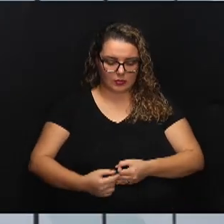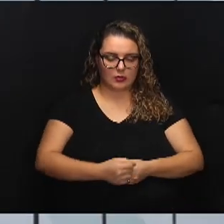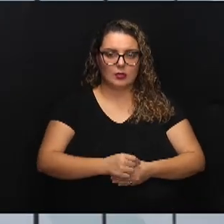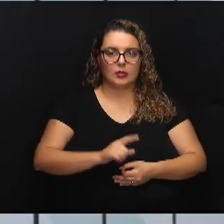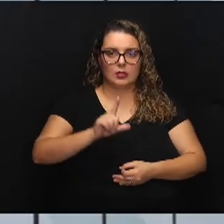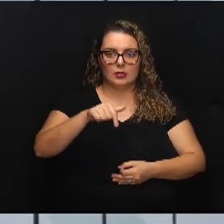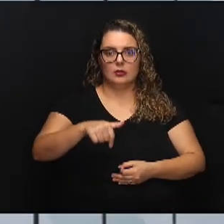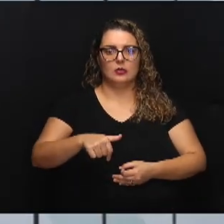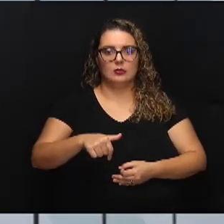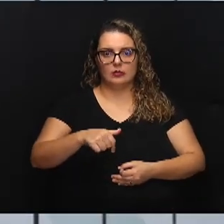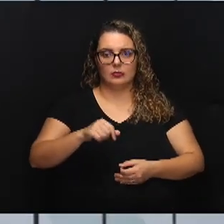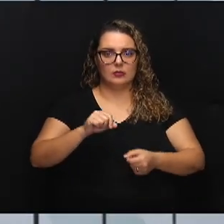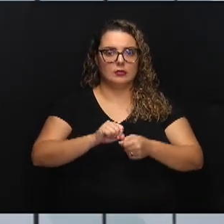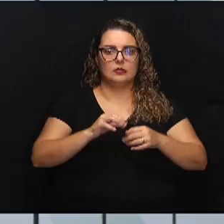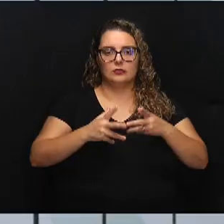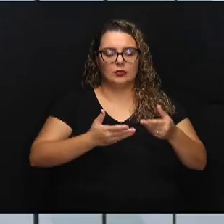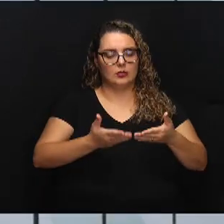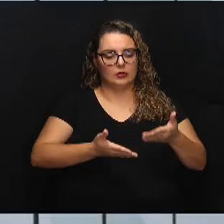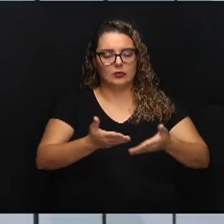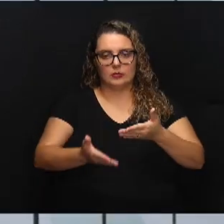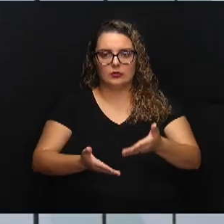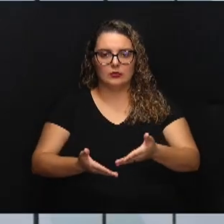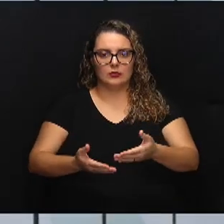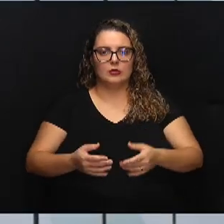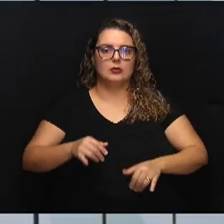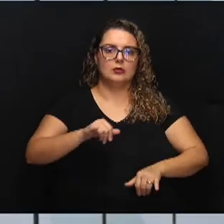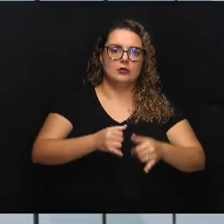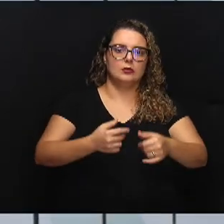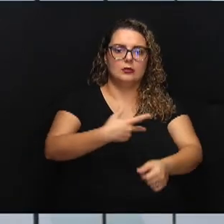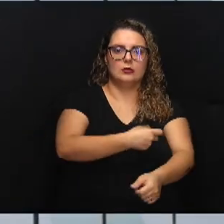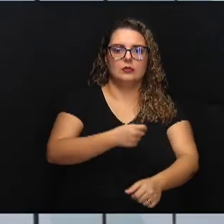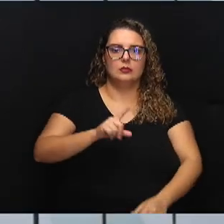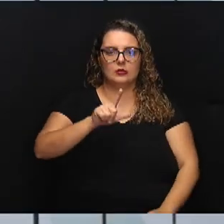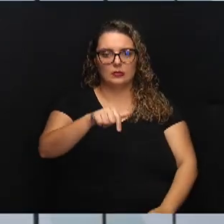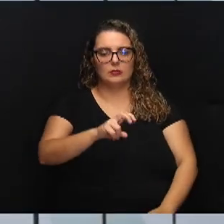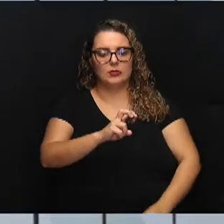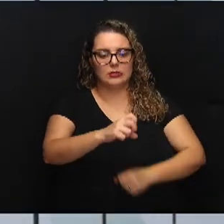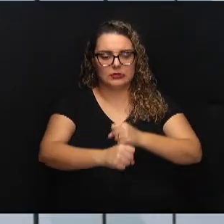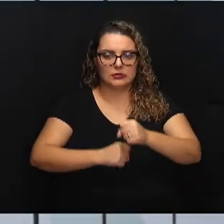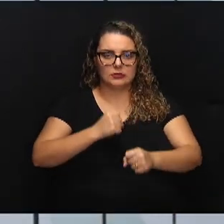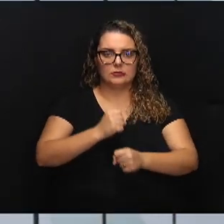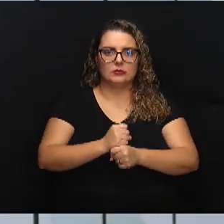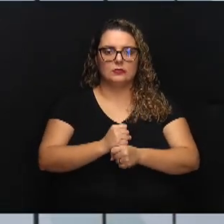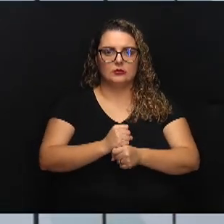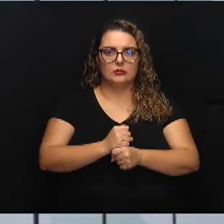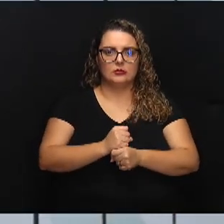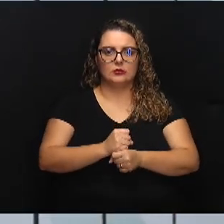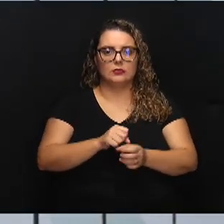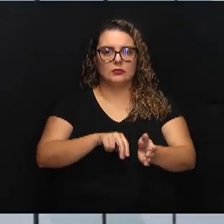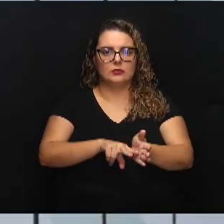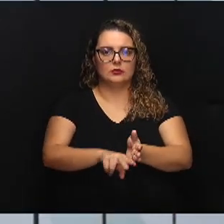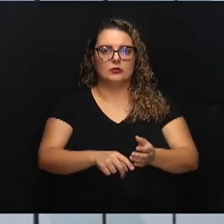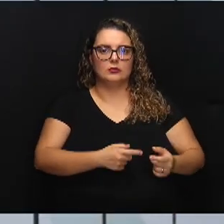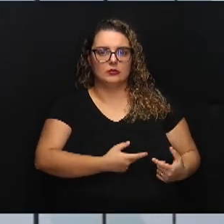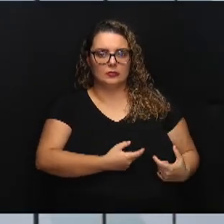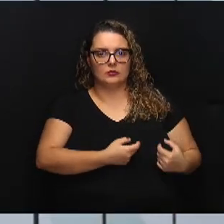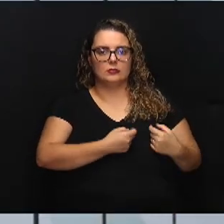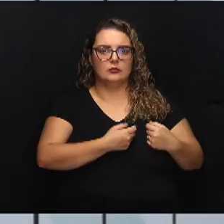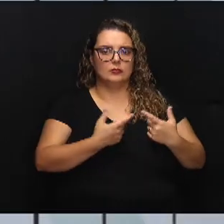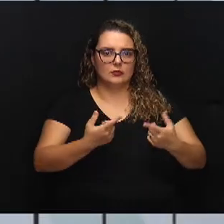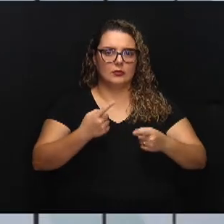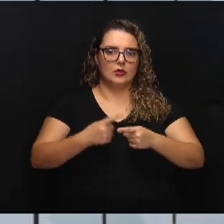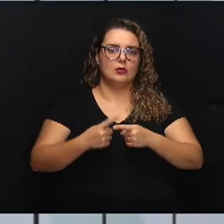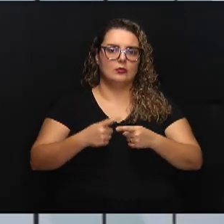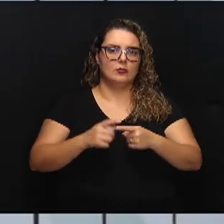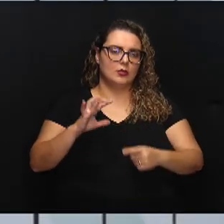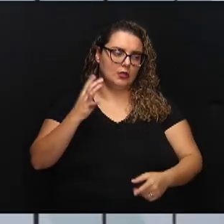de fizeram todo o tratamento, quimioterapia, e depois de 5 anos elas foram diagnosticadas com câncer de mama. Por que